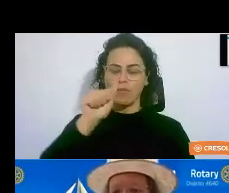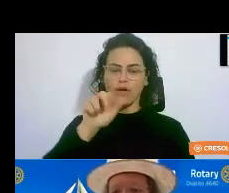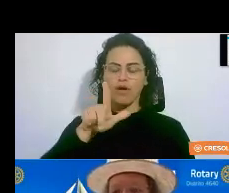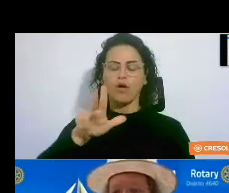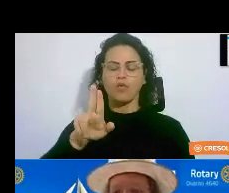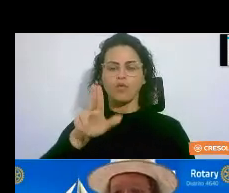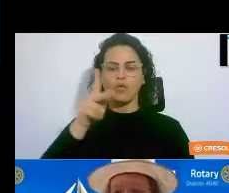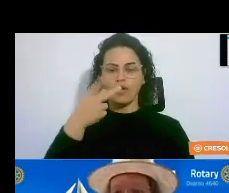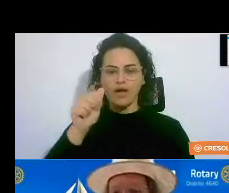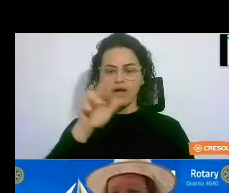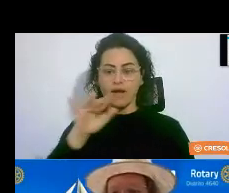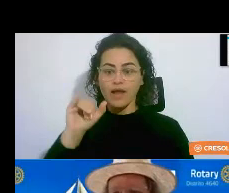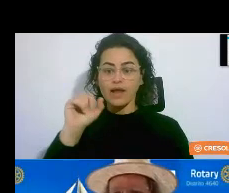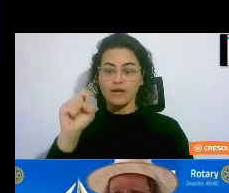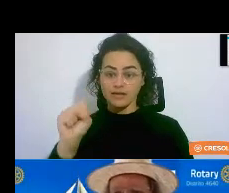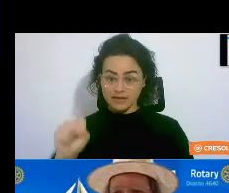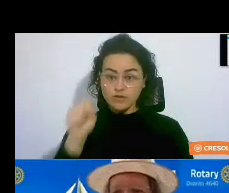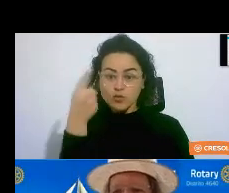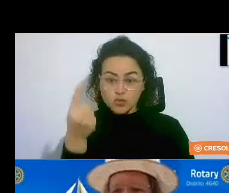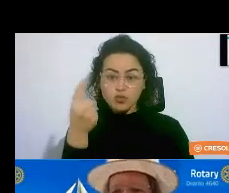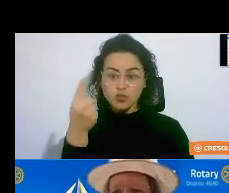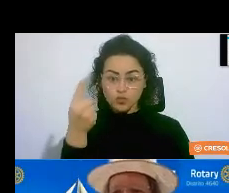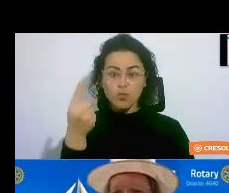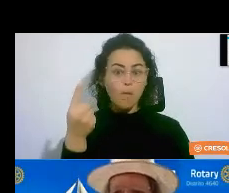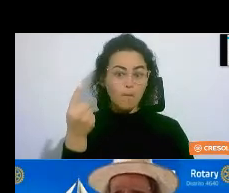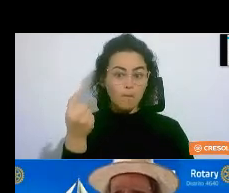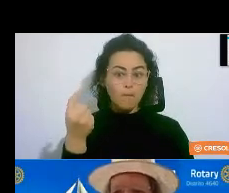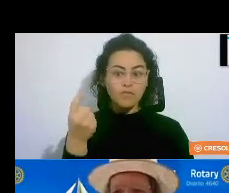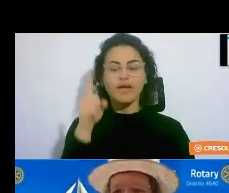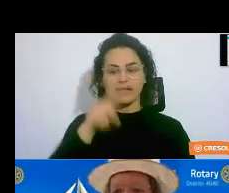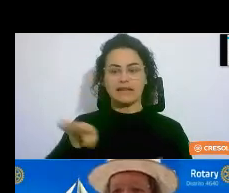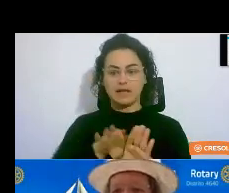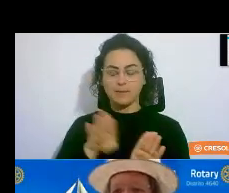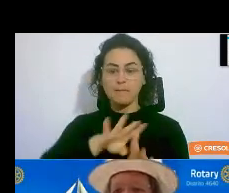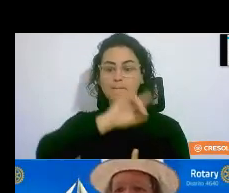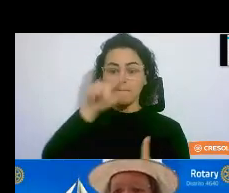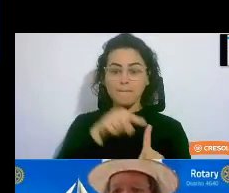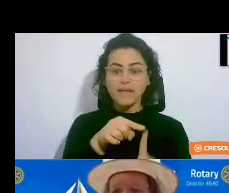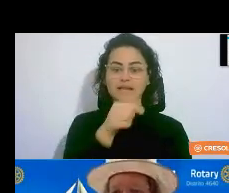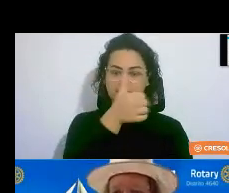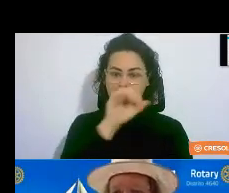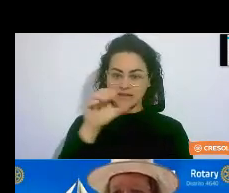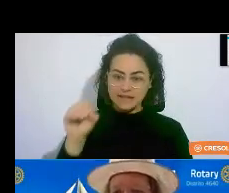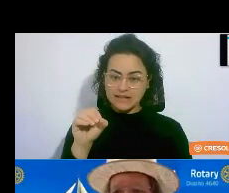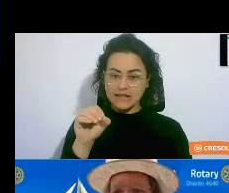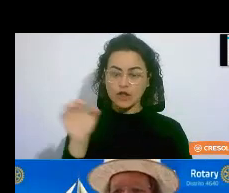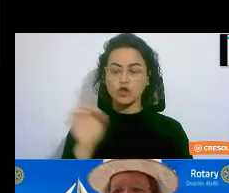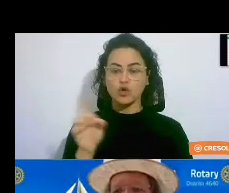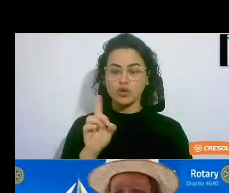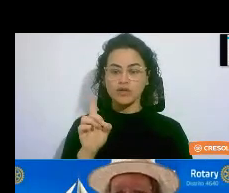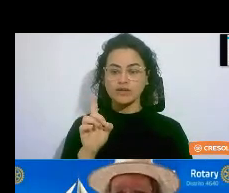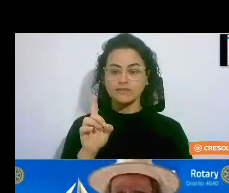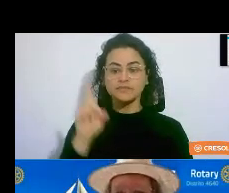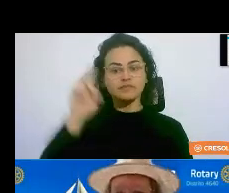mais uma meta de EIREI, por exemplo, a meta de $100 per capita, no mínimo $2,000 o clube